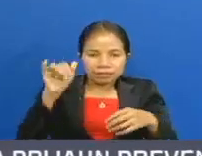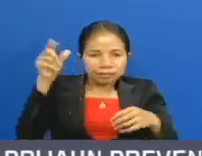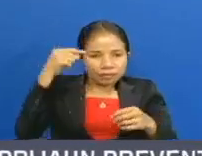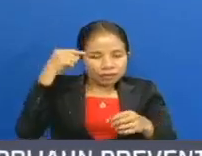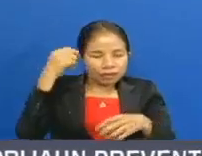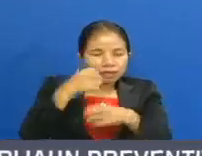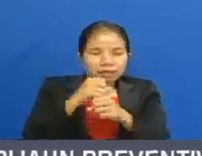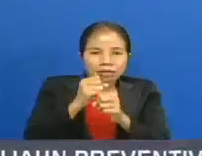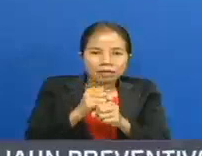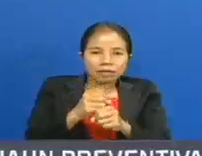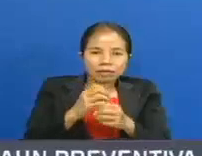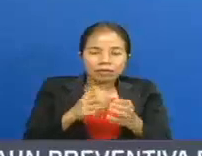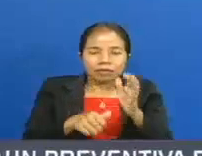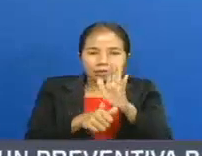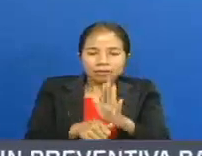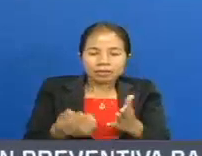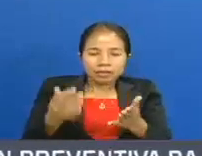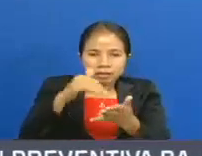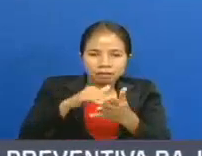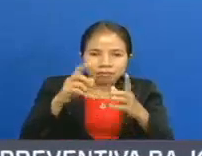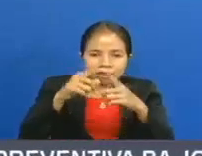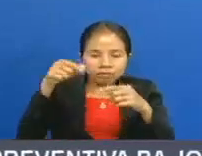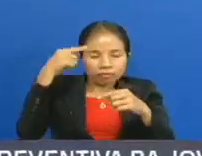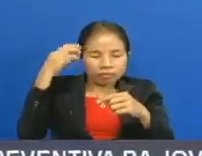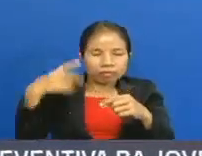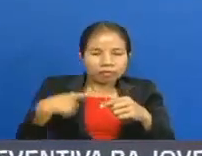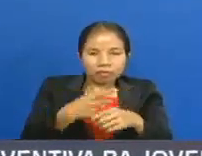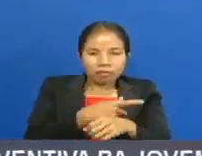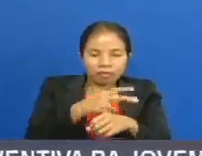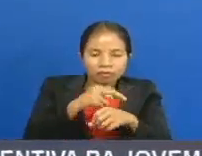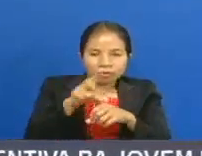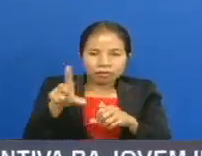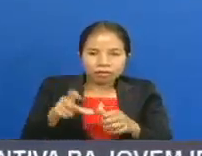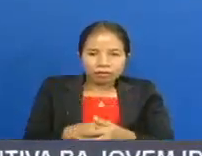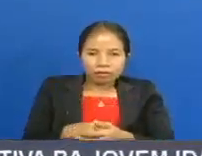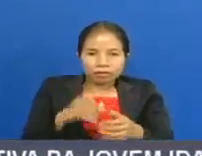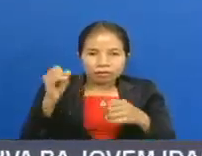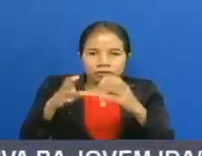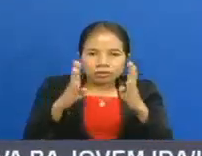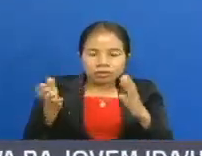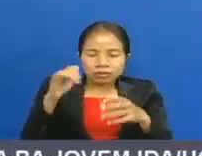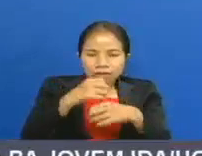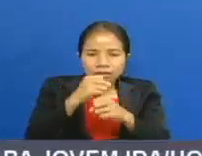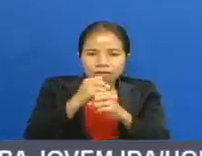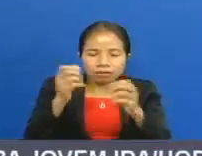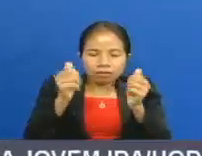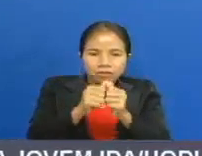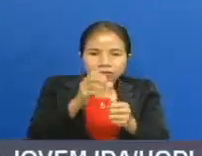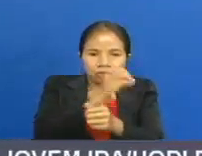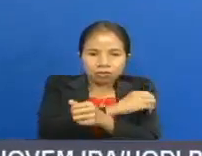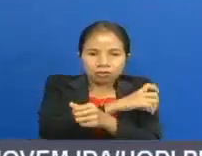Governo Halaona, onde apresenta filha Faliba Governo no Parlamento Nacional. Jornalista Sira Halo Hamutu Koksan,